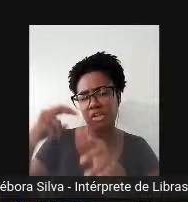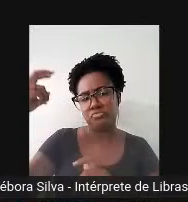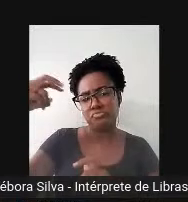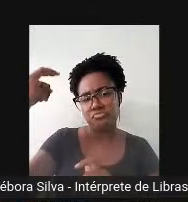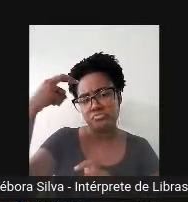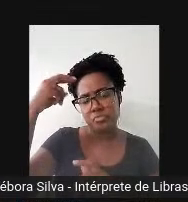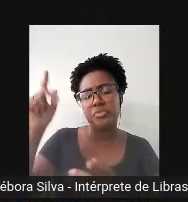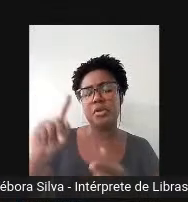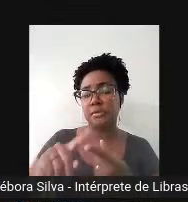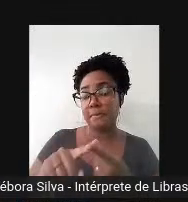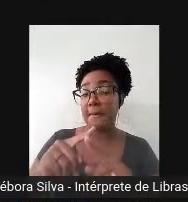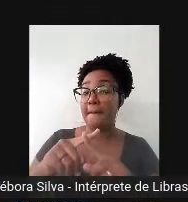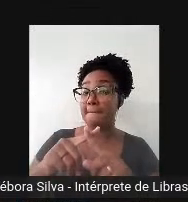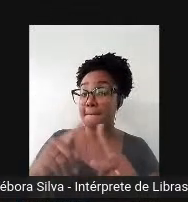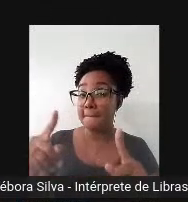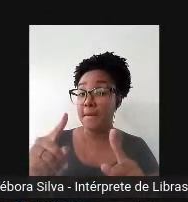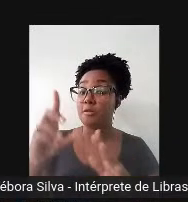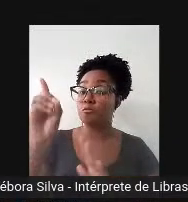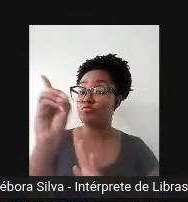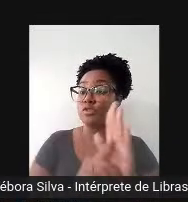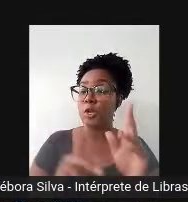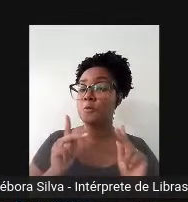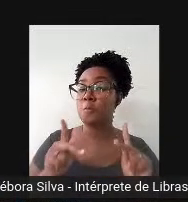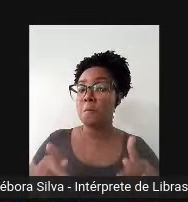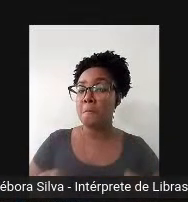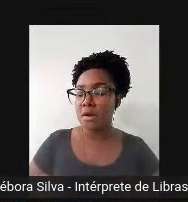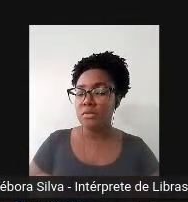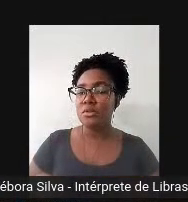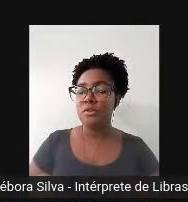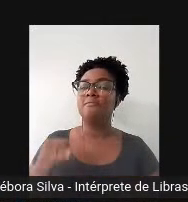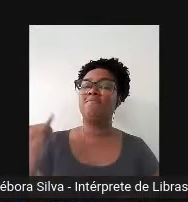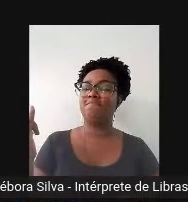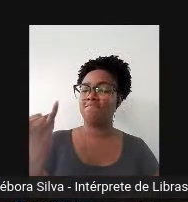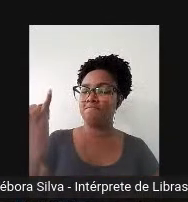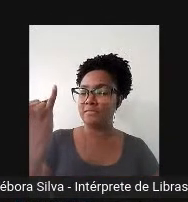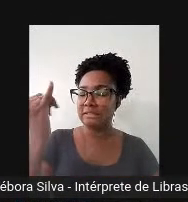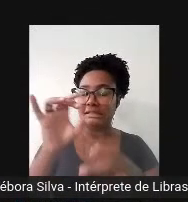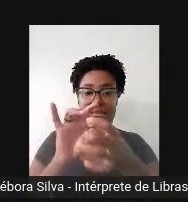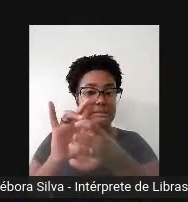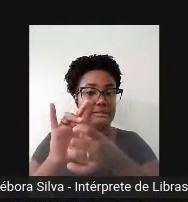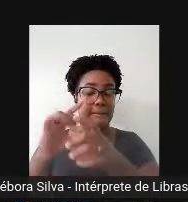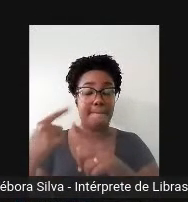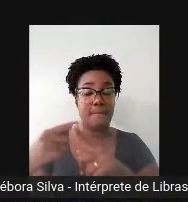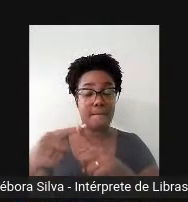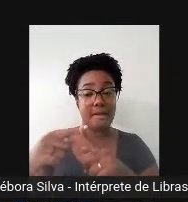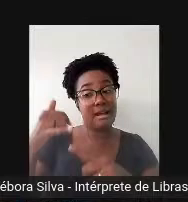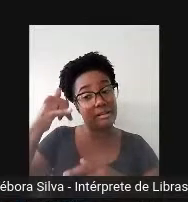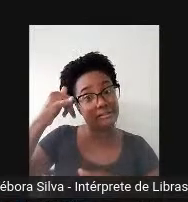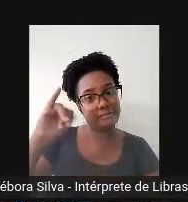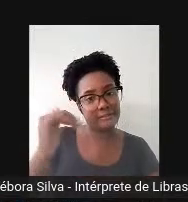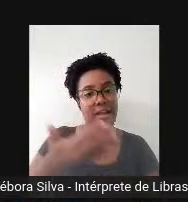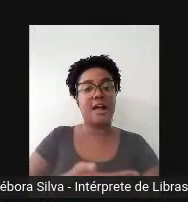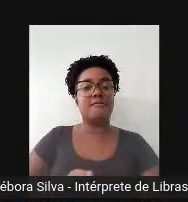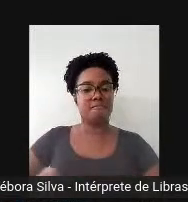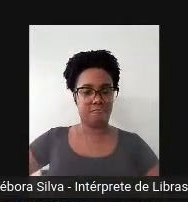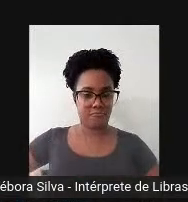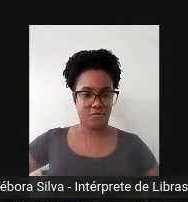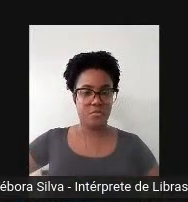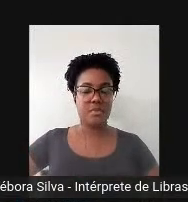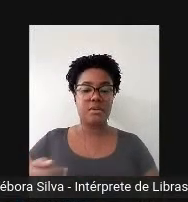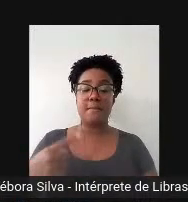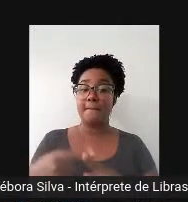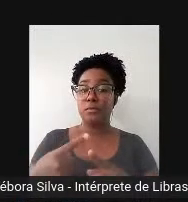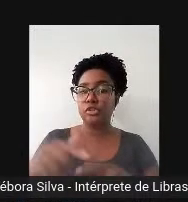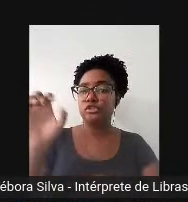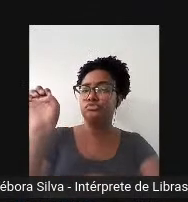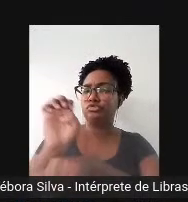um direito vinculante no que tange o direito humano a estar livre da fome. E aí não há desculpa. O Estado precisa